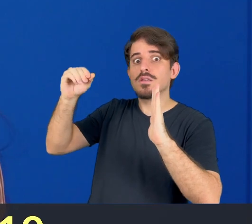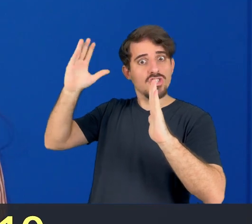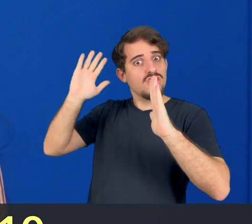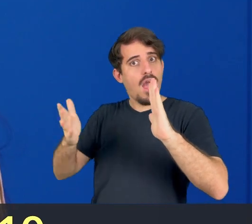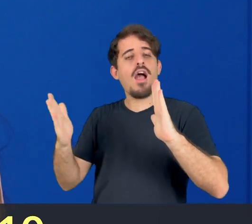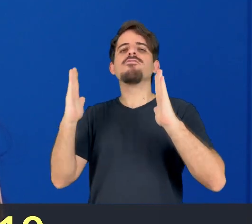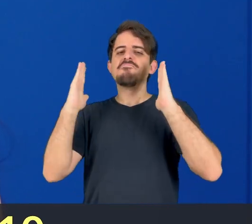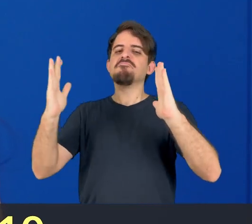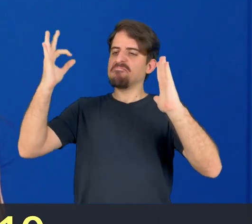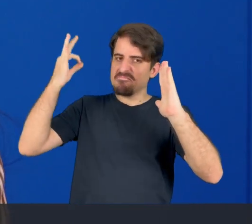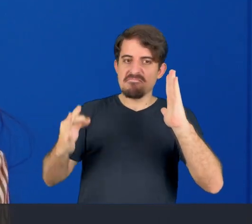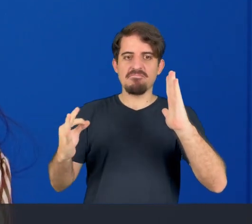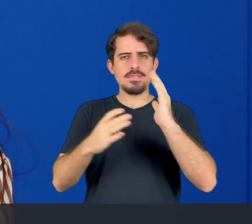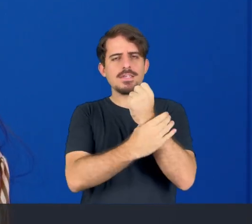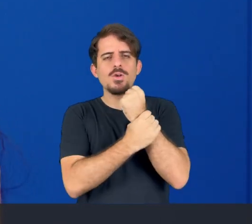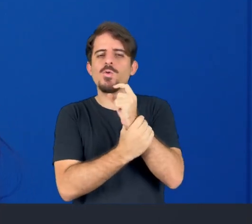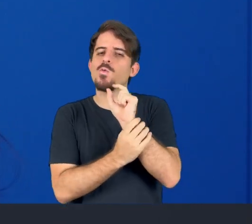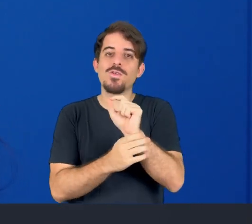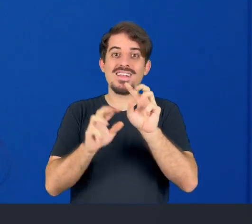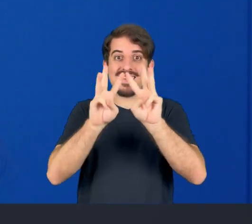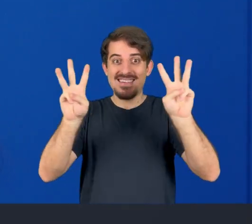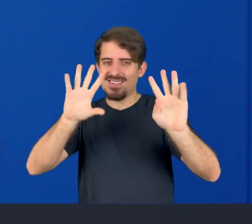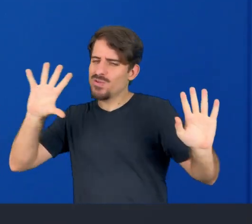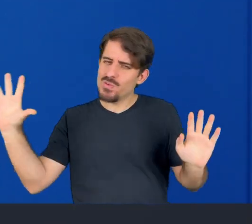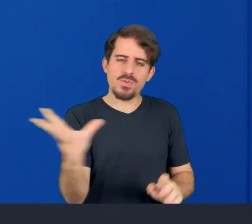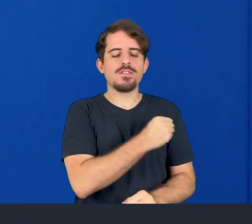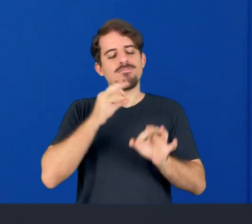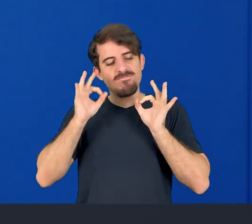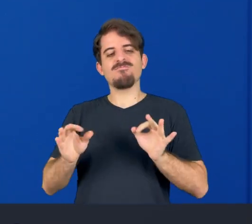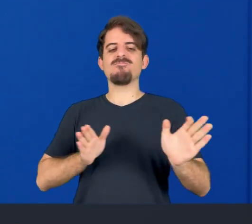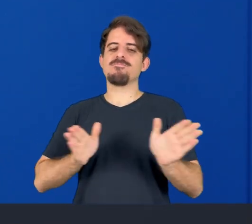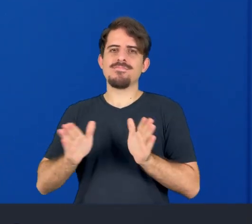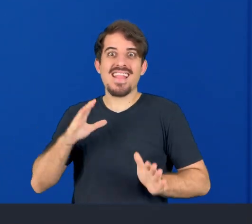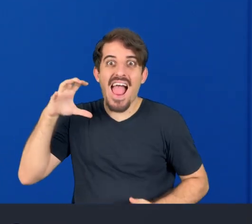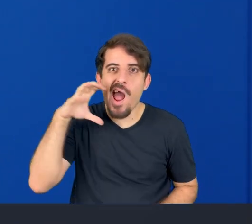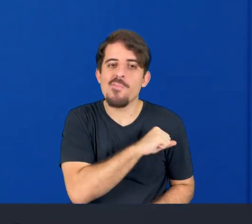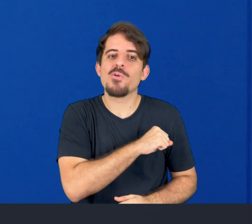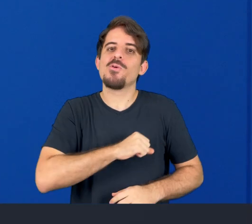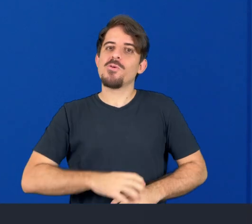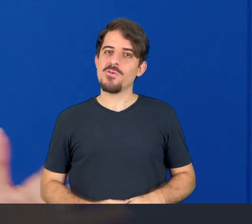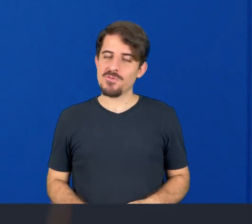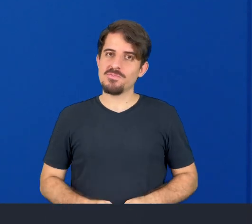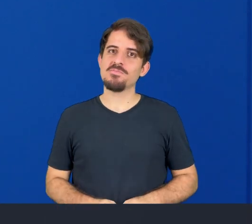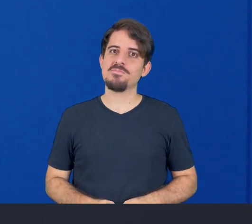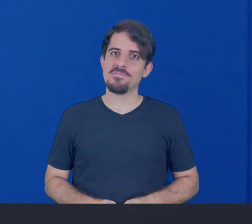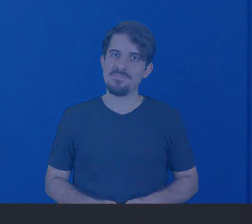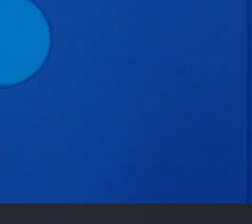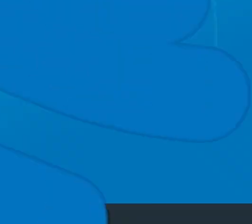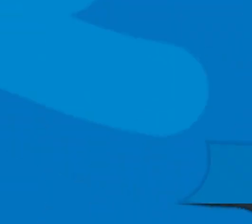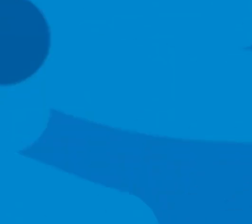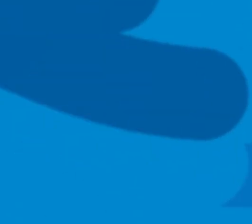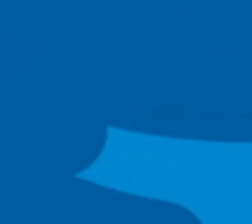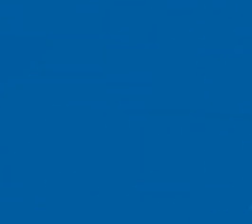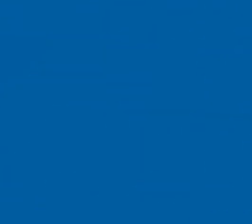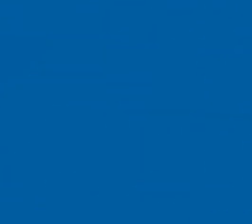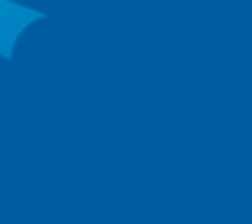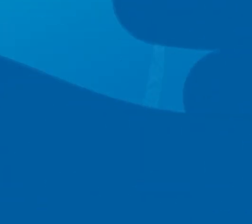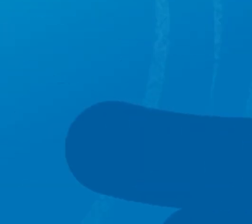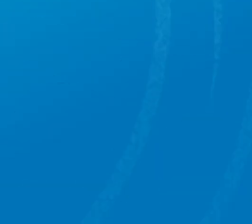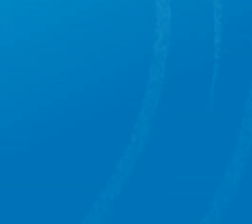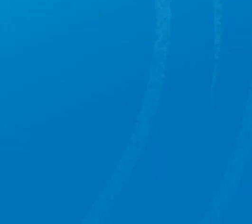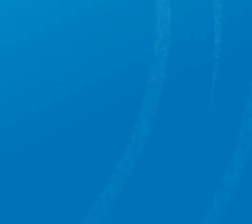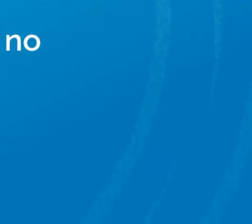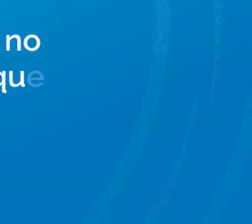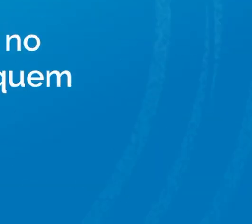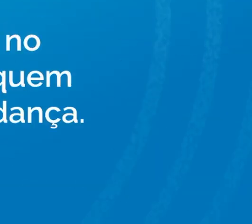concluída dentro de um prazo de 10 dias, garantindo ali que todos os sites estivessem acessíveis o mais rápido possível.